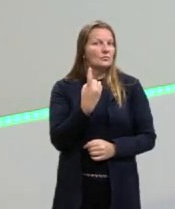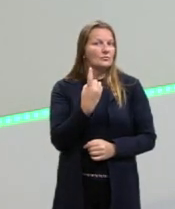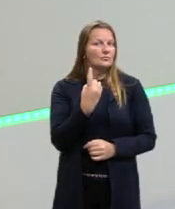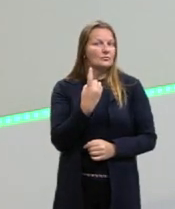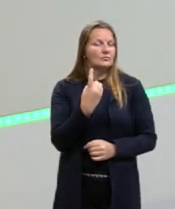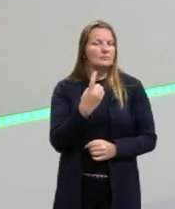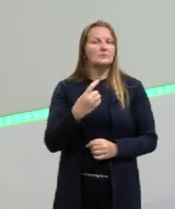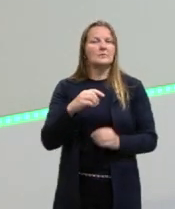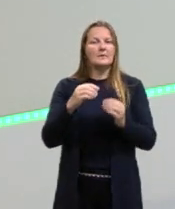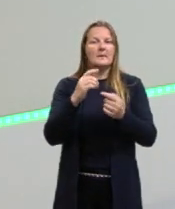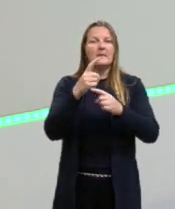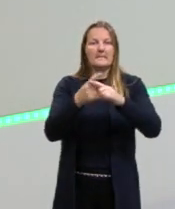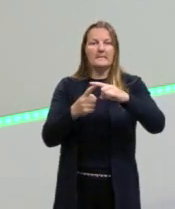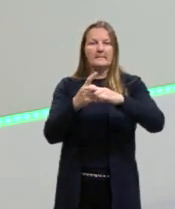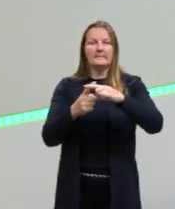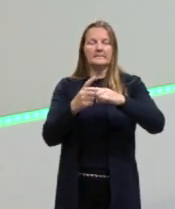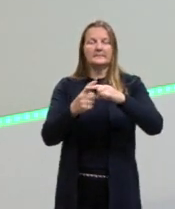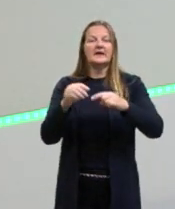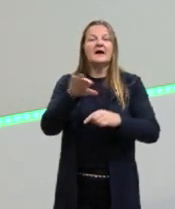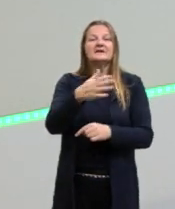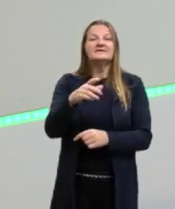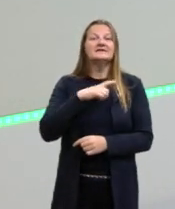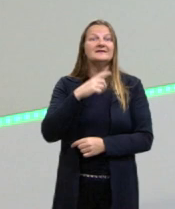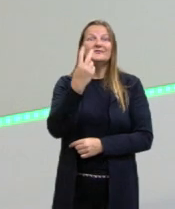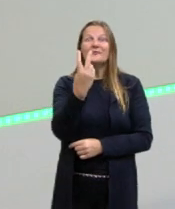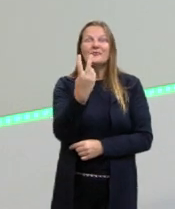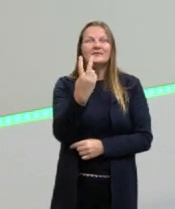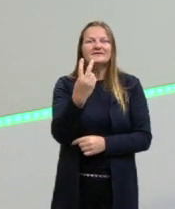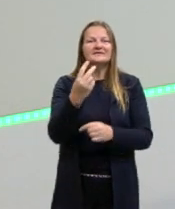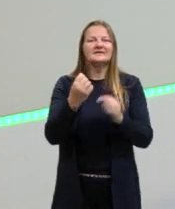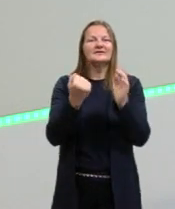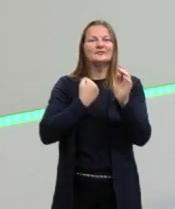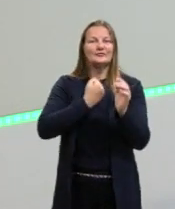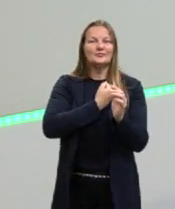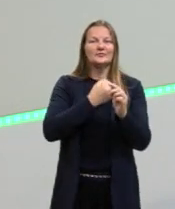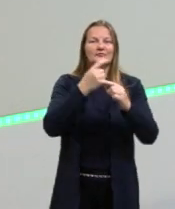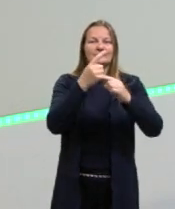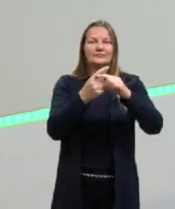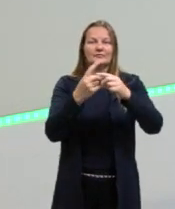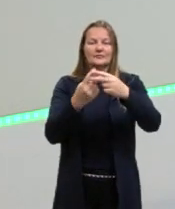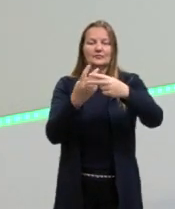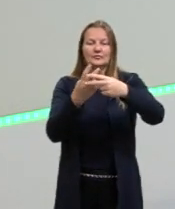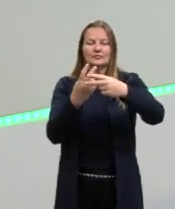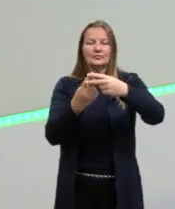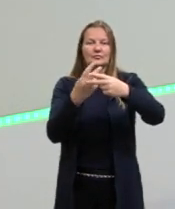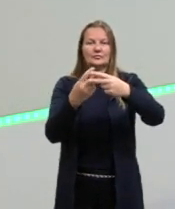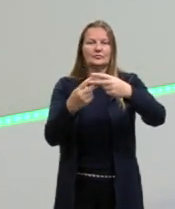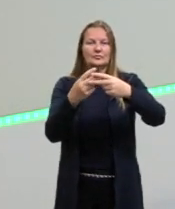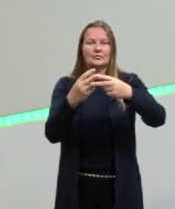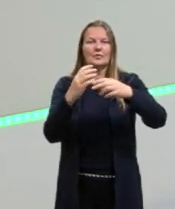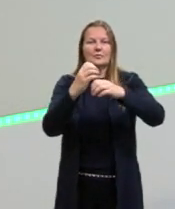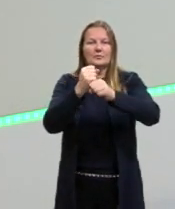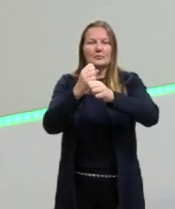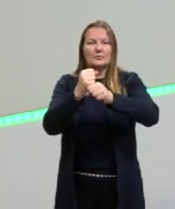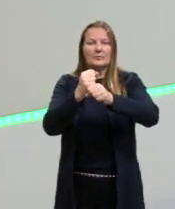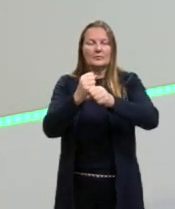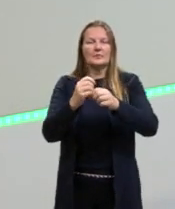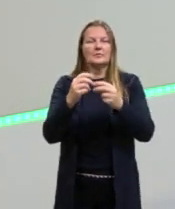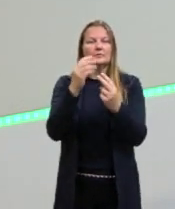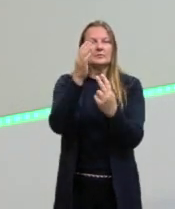vai ser a minha mediana às vezes eu vou ter dois termos centrais E aí eu calculo a média desses dois termos para